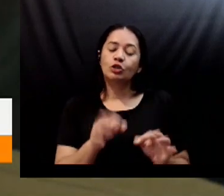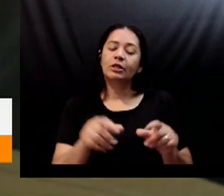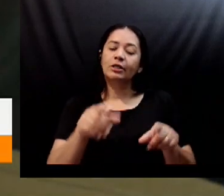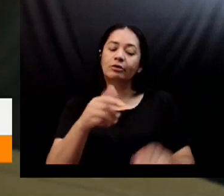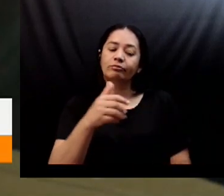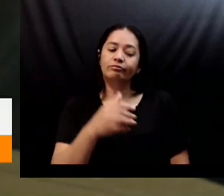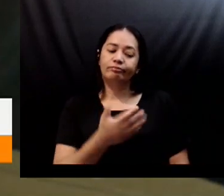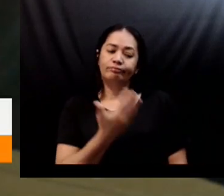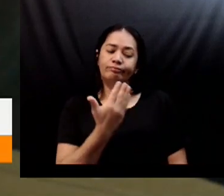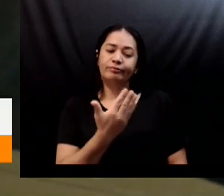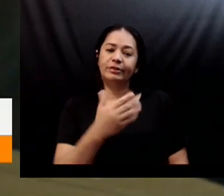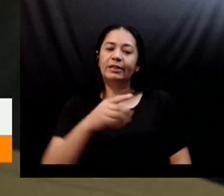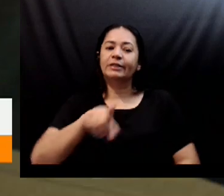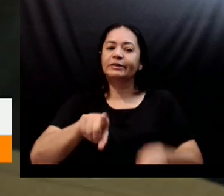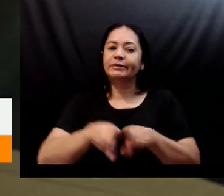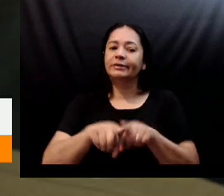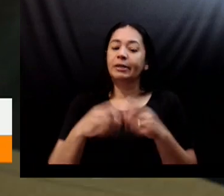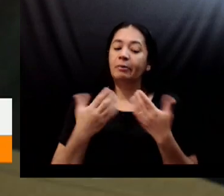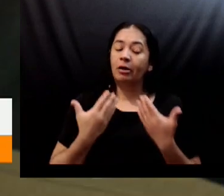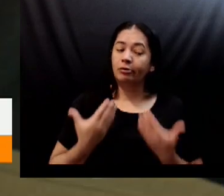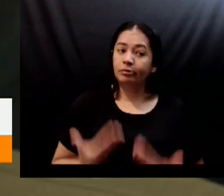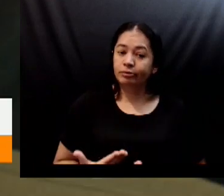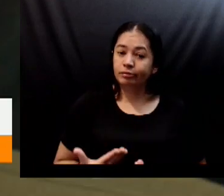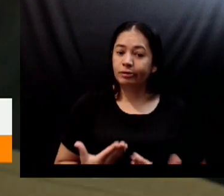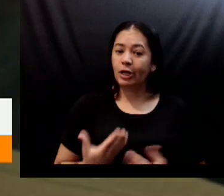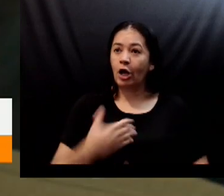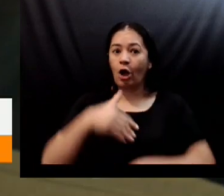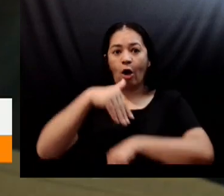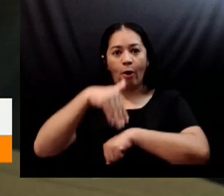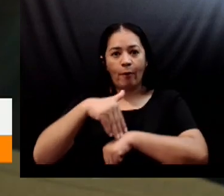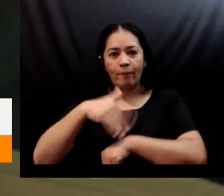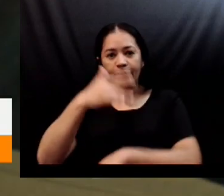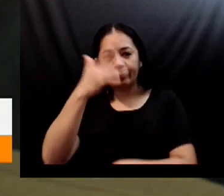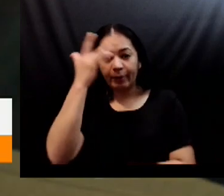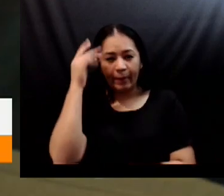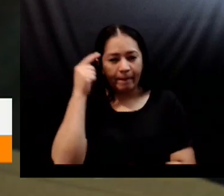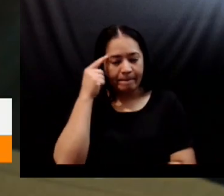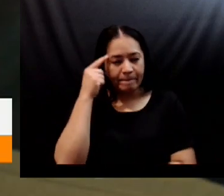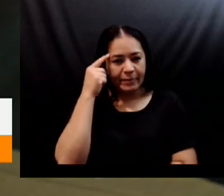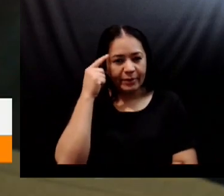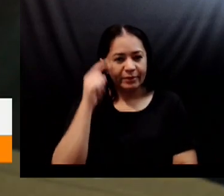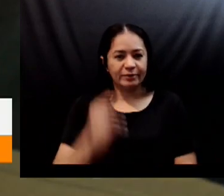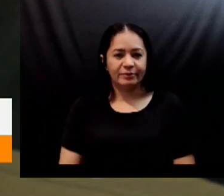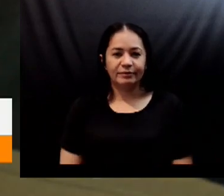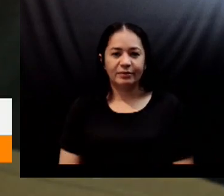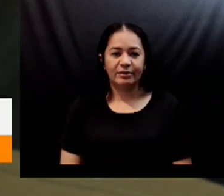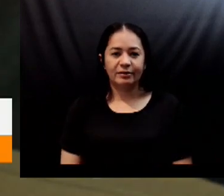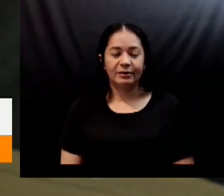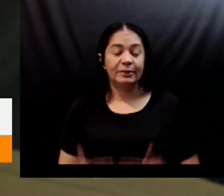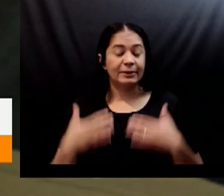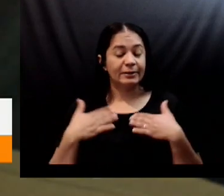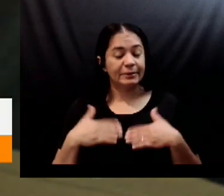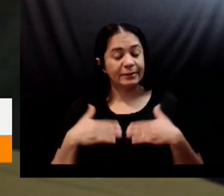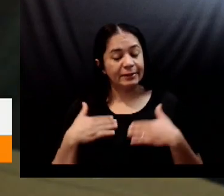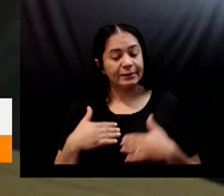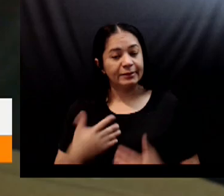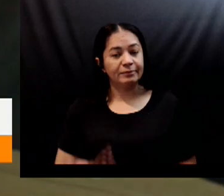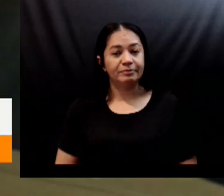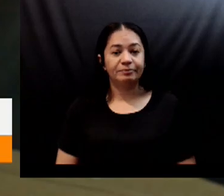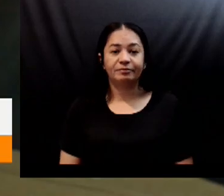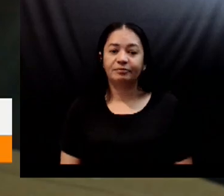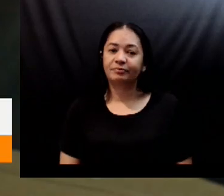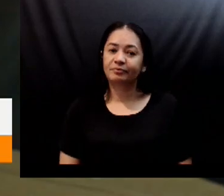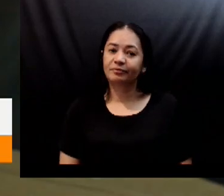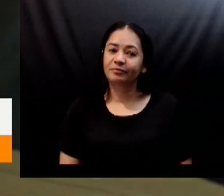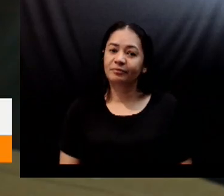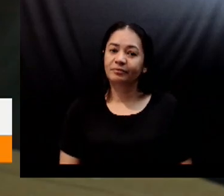peso e uma grande culpa para quem pensa em descansar, por exemplo, no final de semana. Poxa, a amiga vai